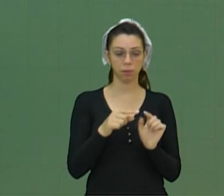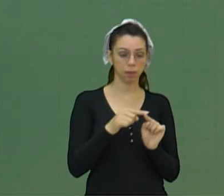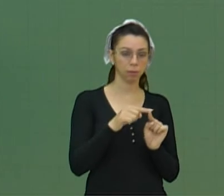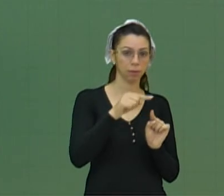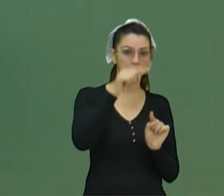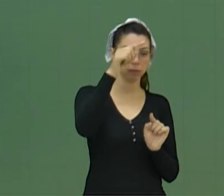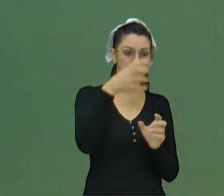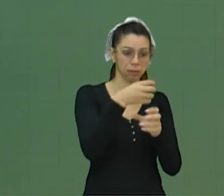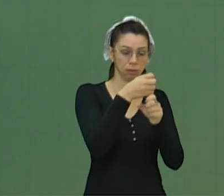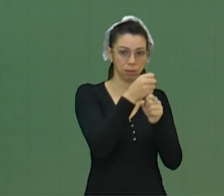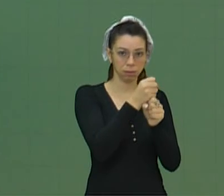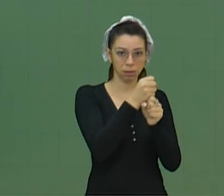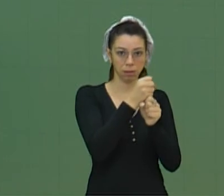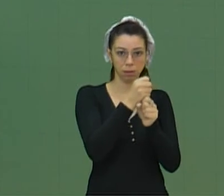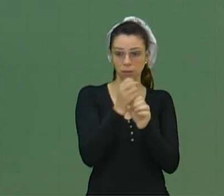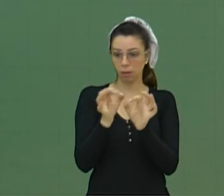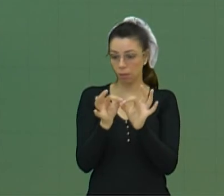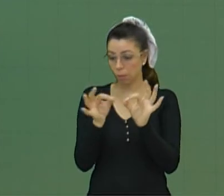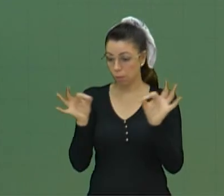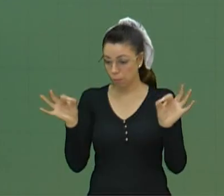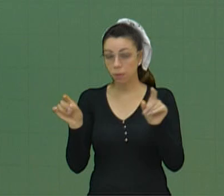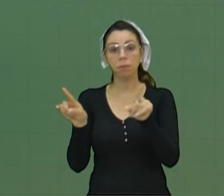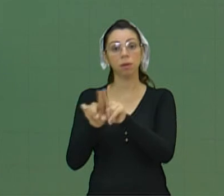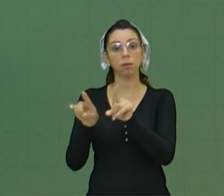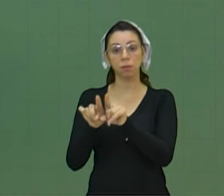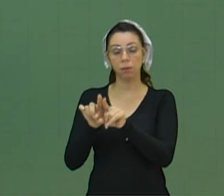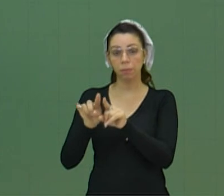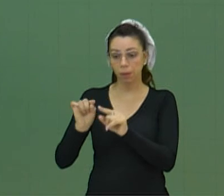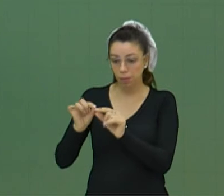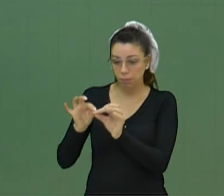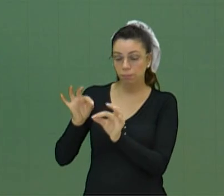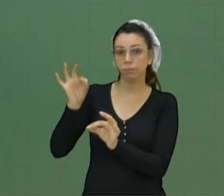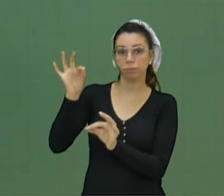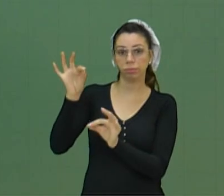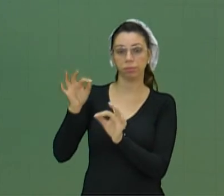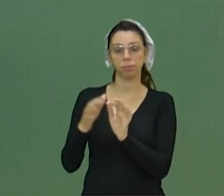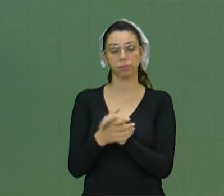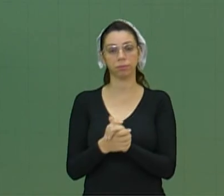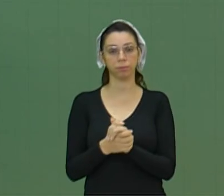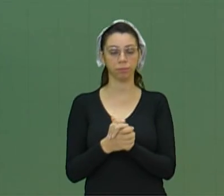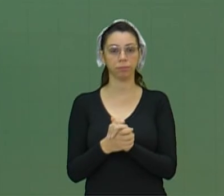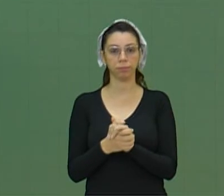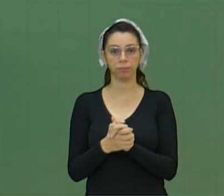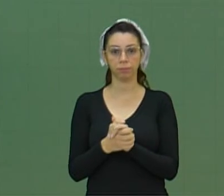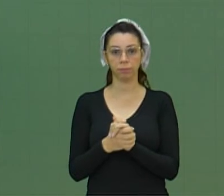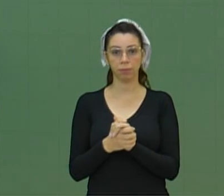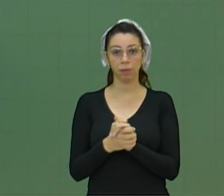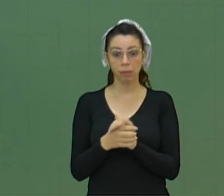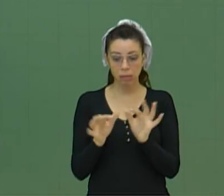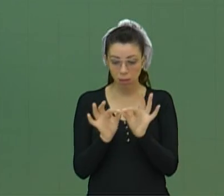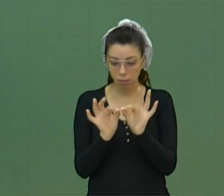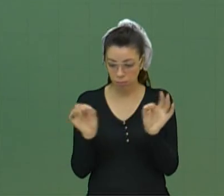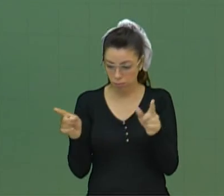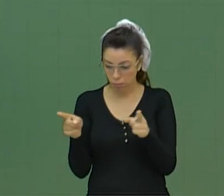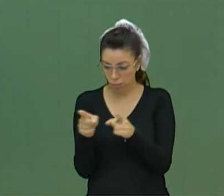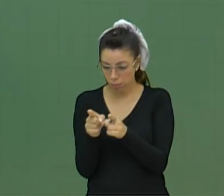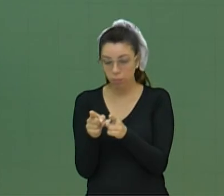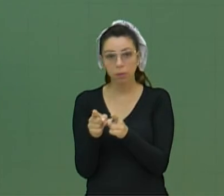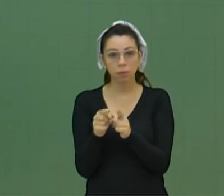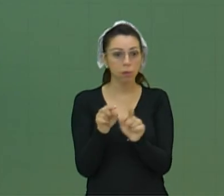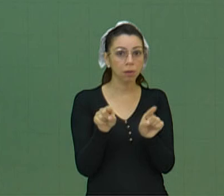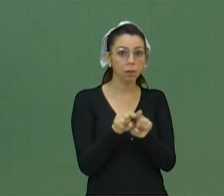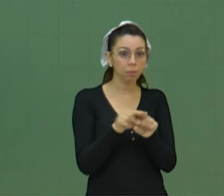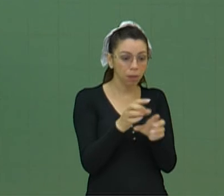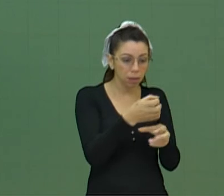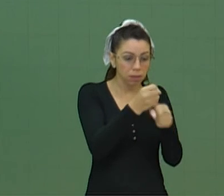comprimento aumenta, ou vice-versa. Quando o comprimento aumenta, aumenta a resistência. Quando o comprimento diminui, diminui a